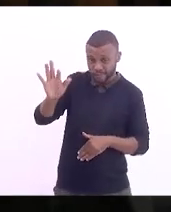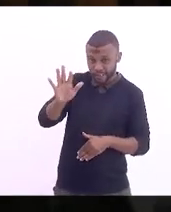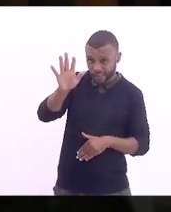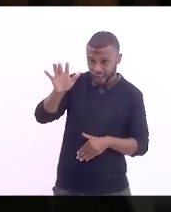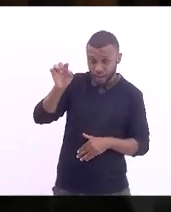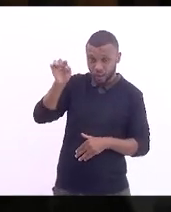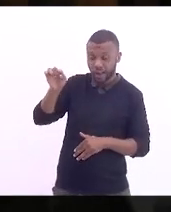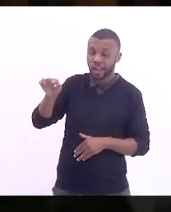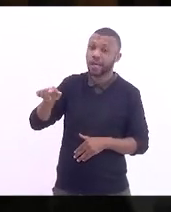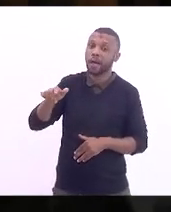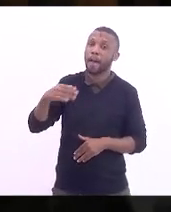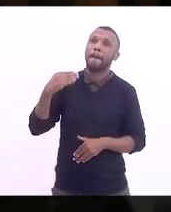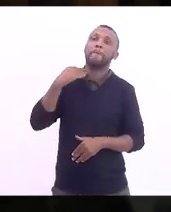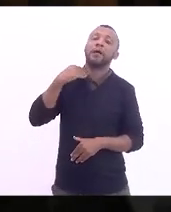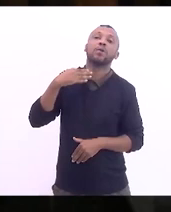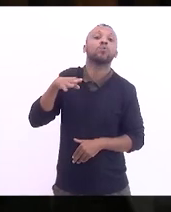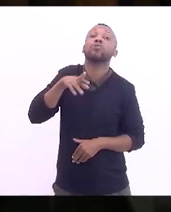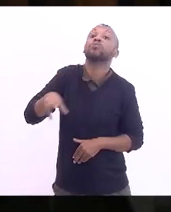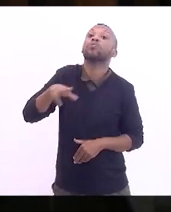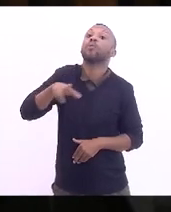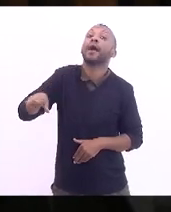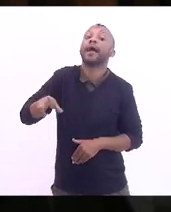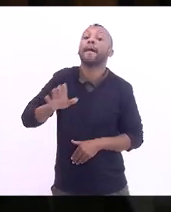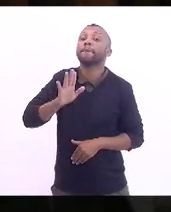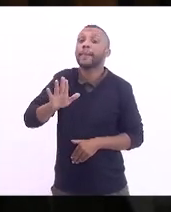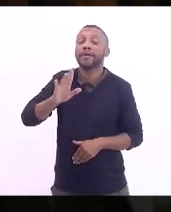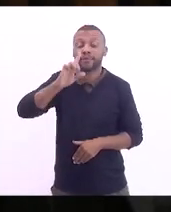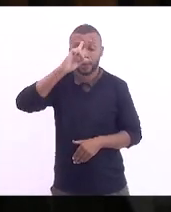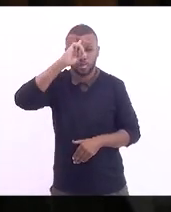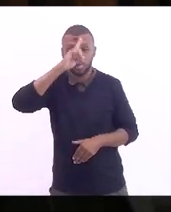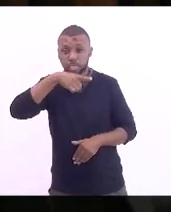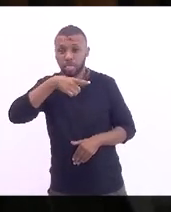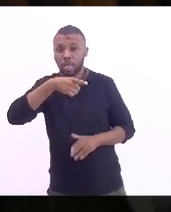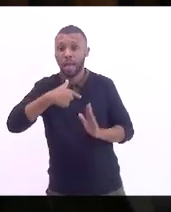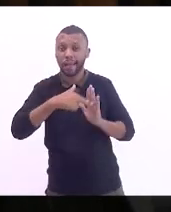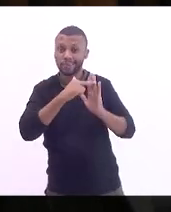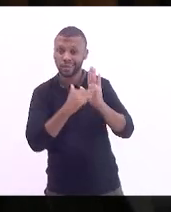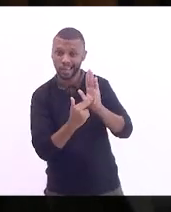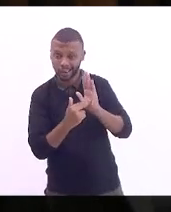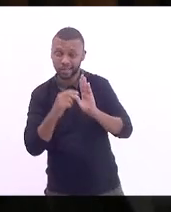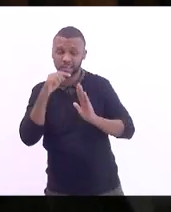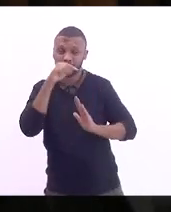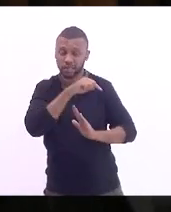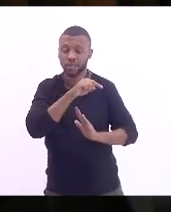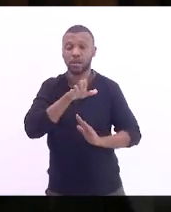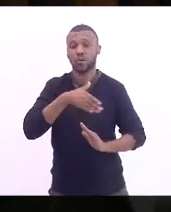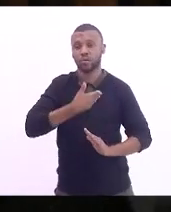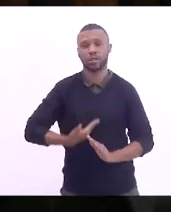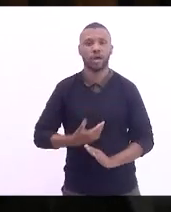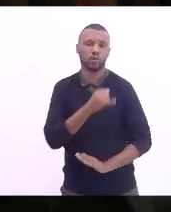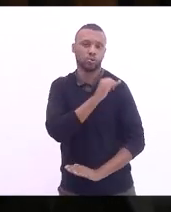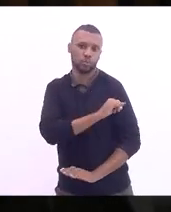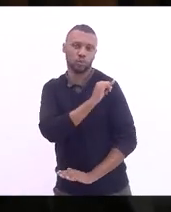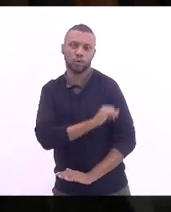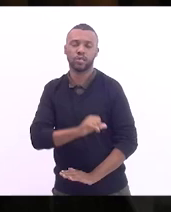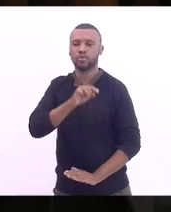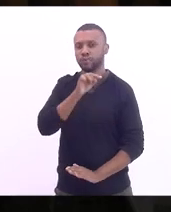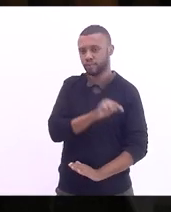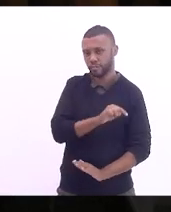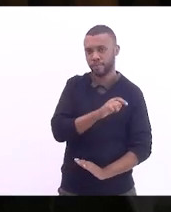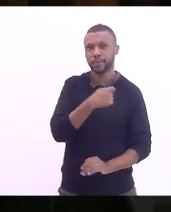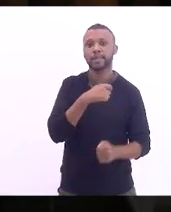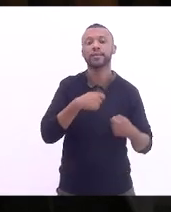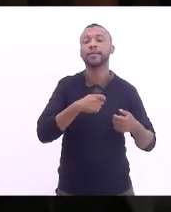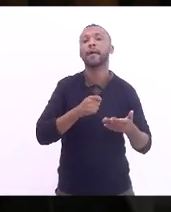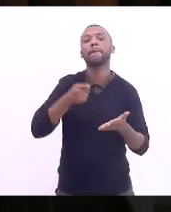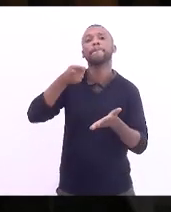banco defina as regras que o tomador o estado deve pagar